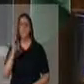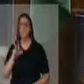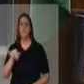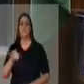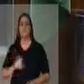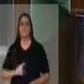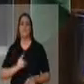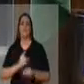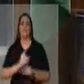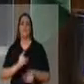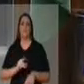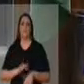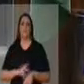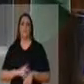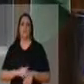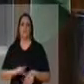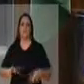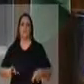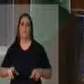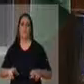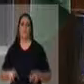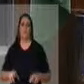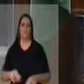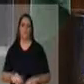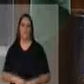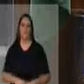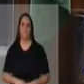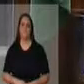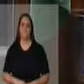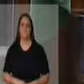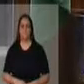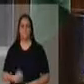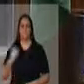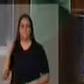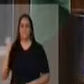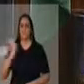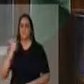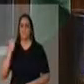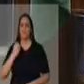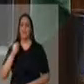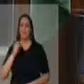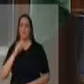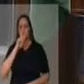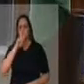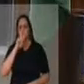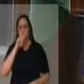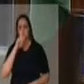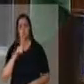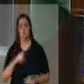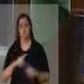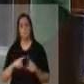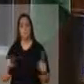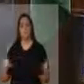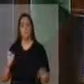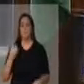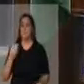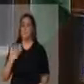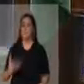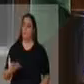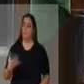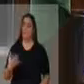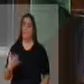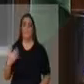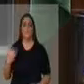algo grave, o tema é premente, e foi uma felicidade muito grande do deputado Caio Nácio